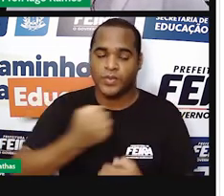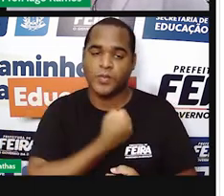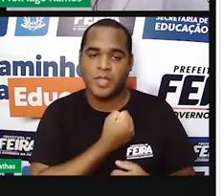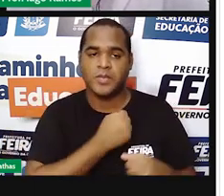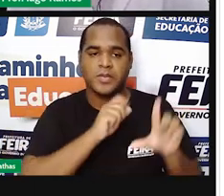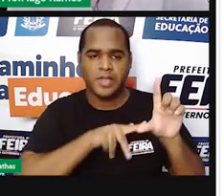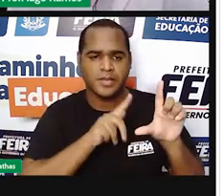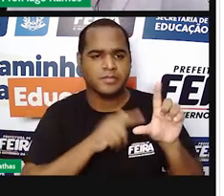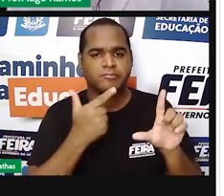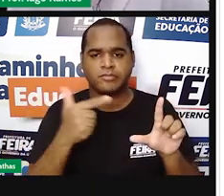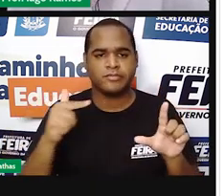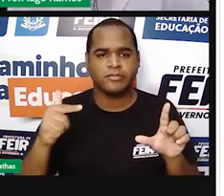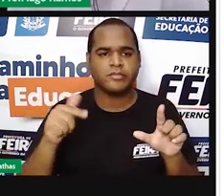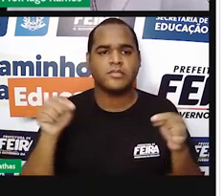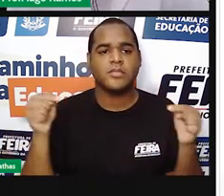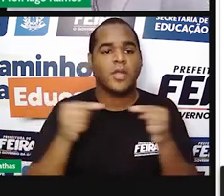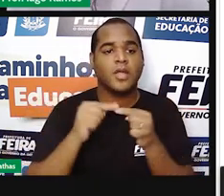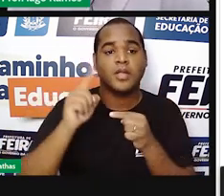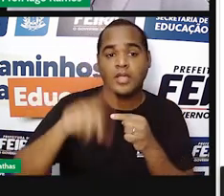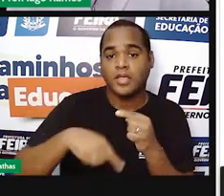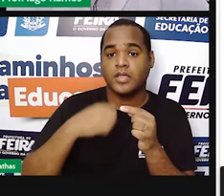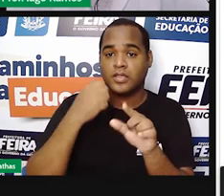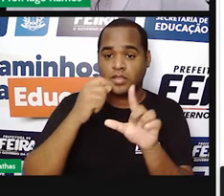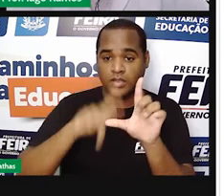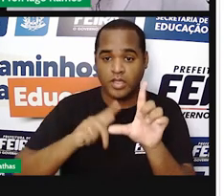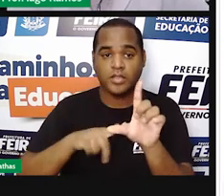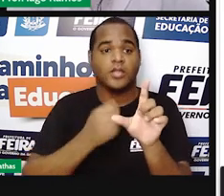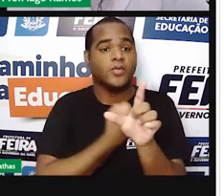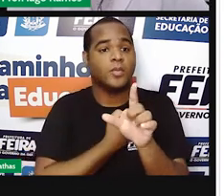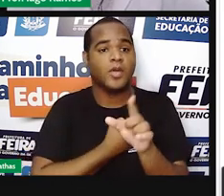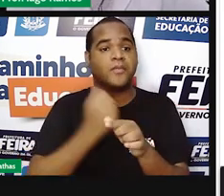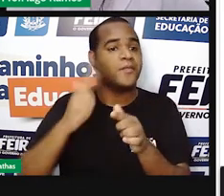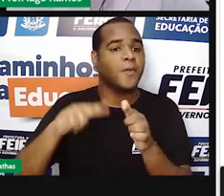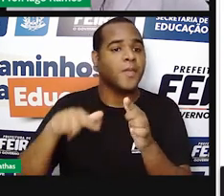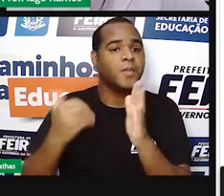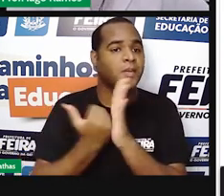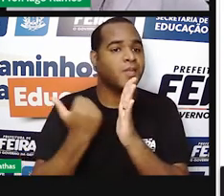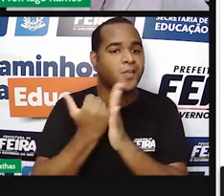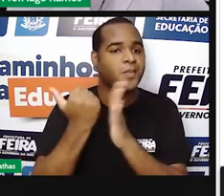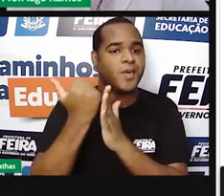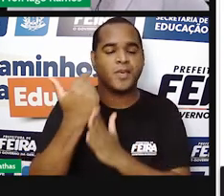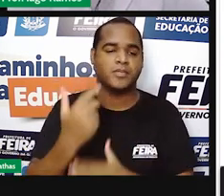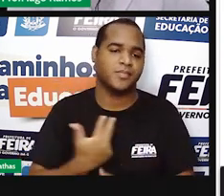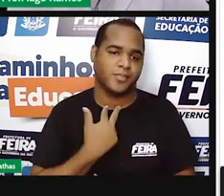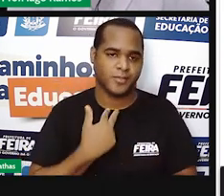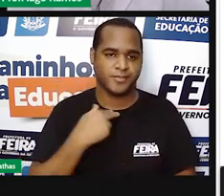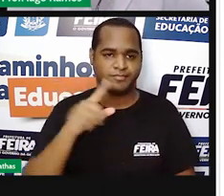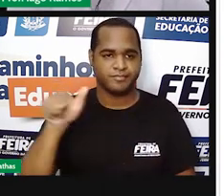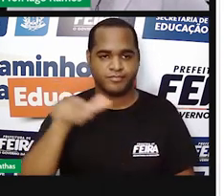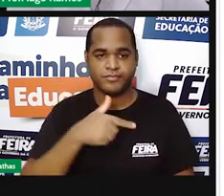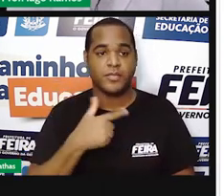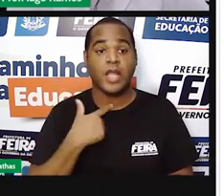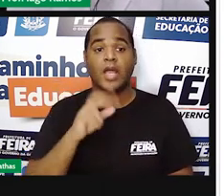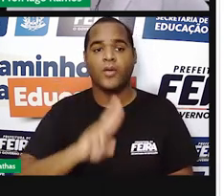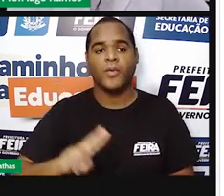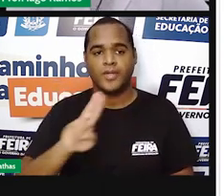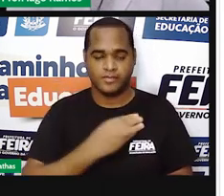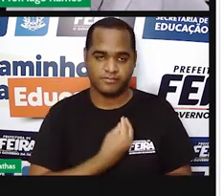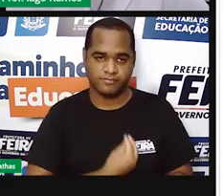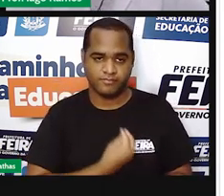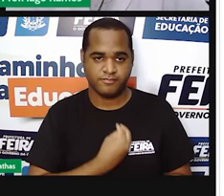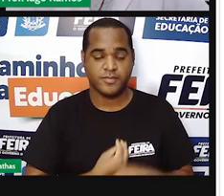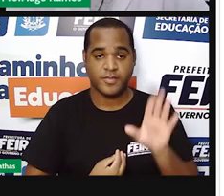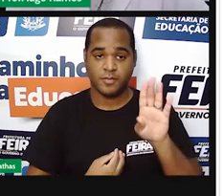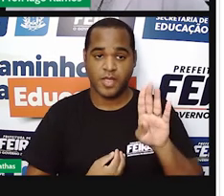repetição de números e letras ou seja as letras e os números não podem mais repetir por exemplo se aqui é usei a